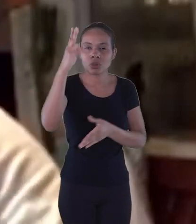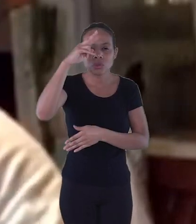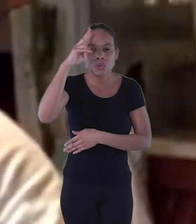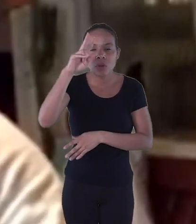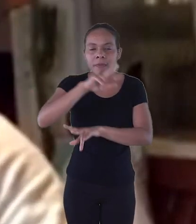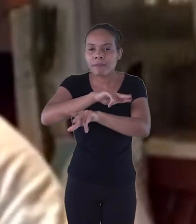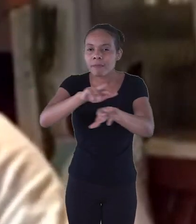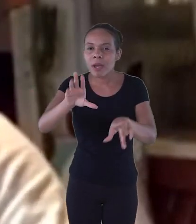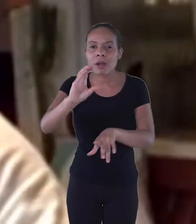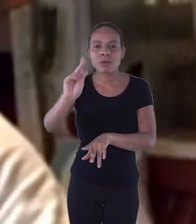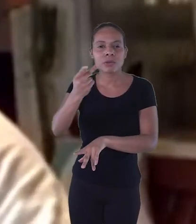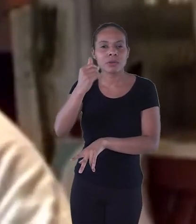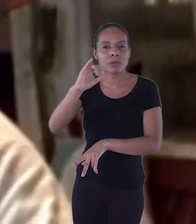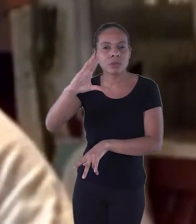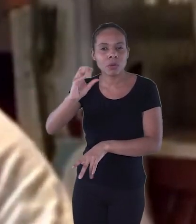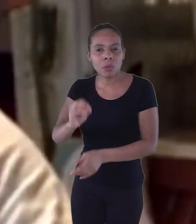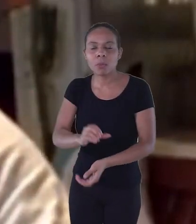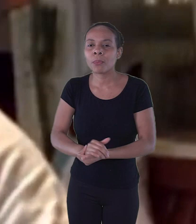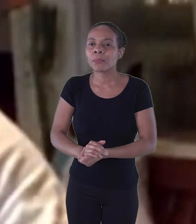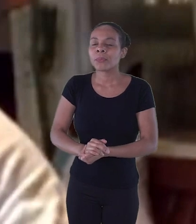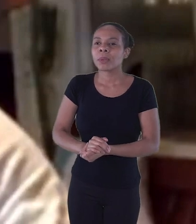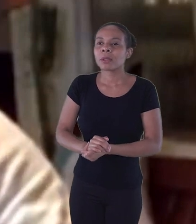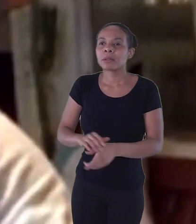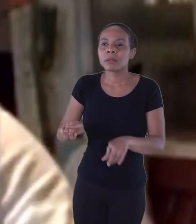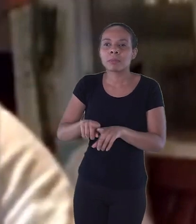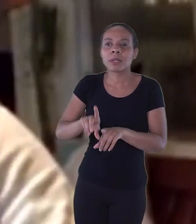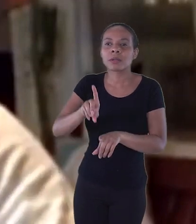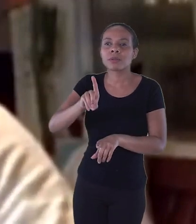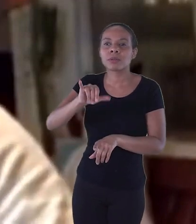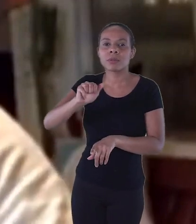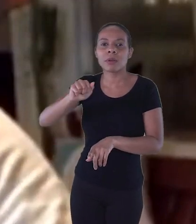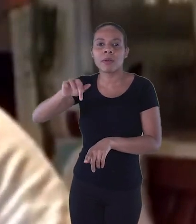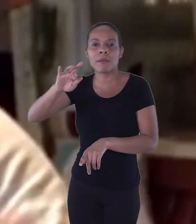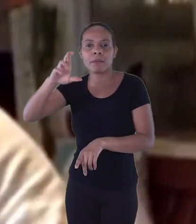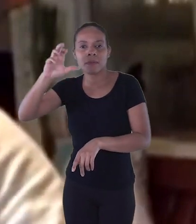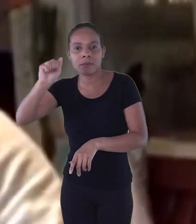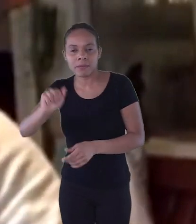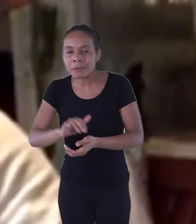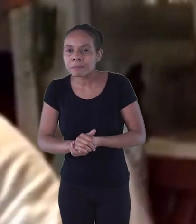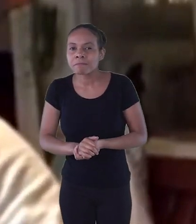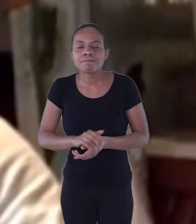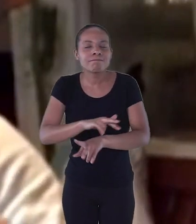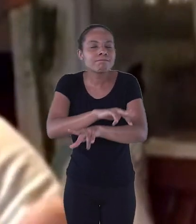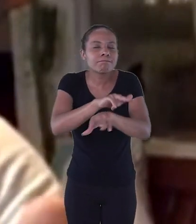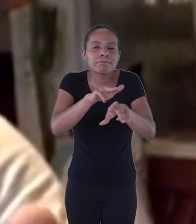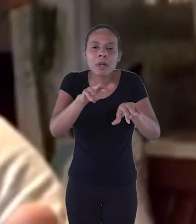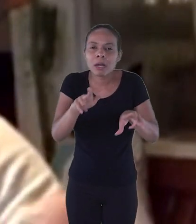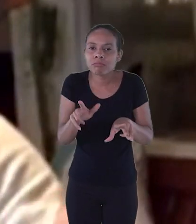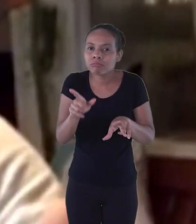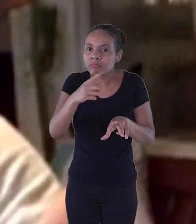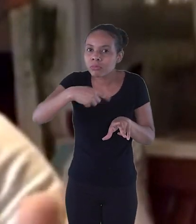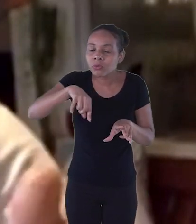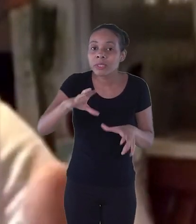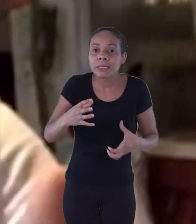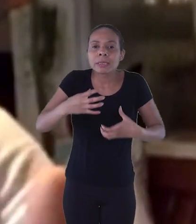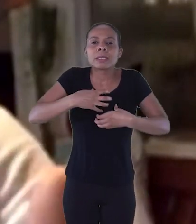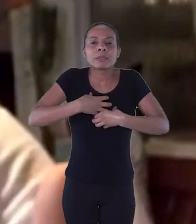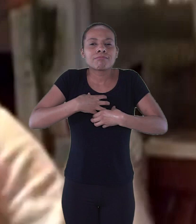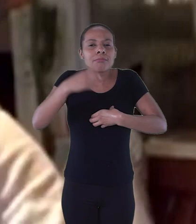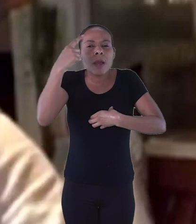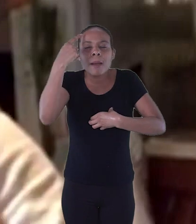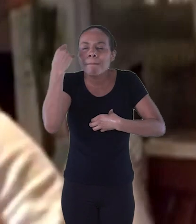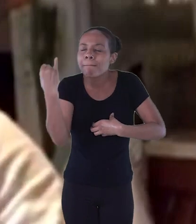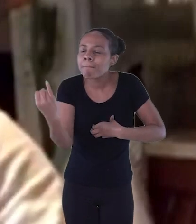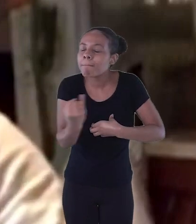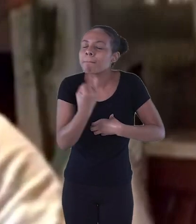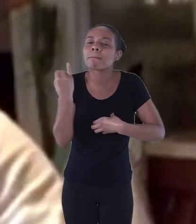Chico Rei, de Afras, de Ambrosinas, façam a gente reavivar a importância de a gente pensar o racismo